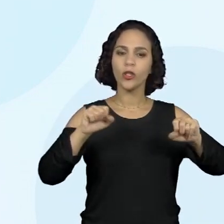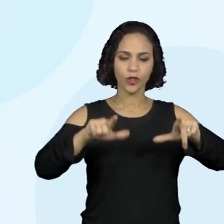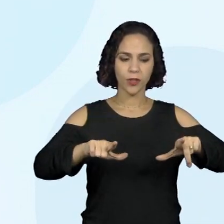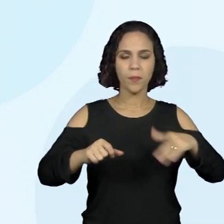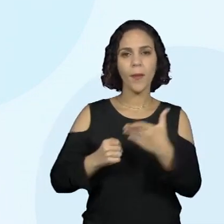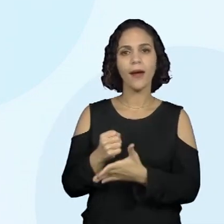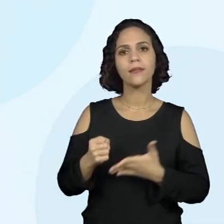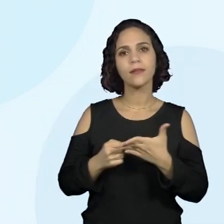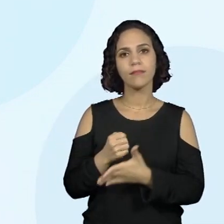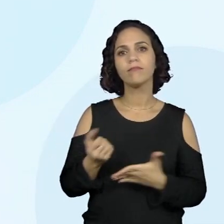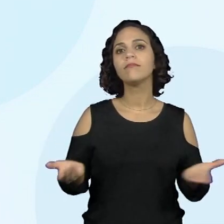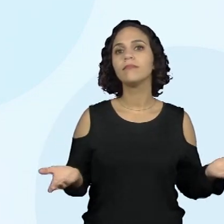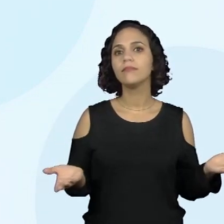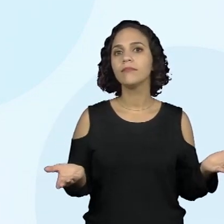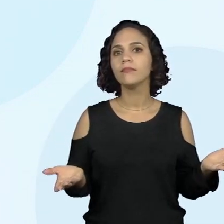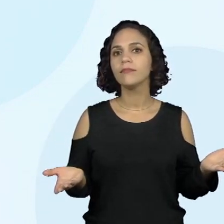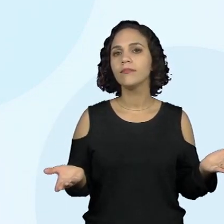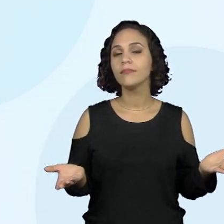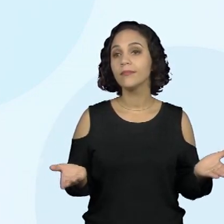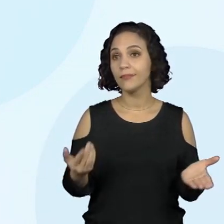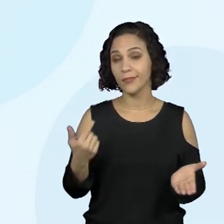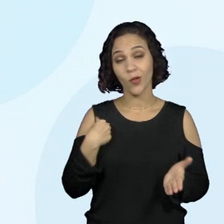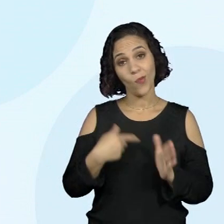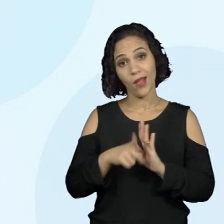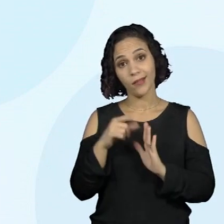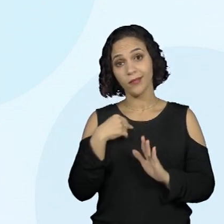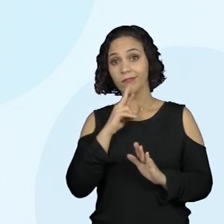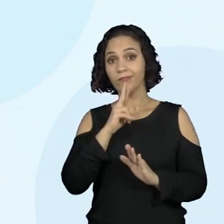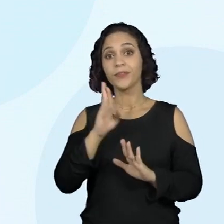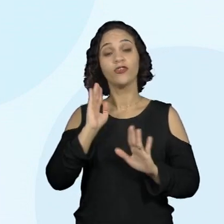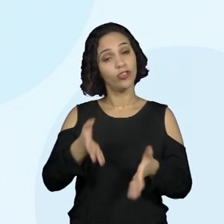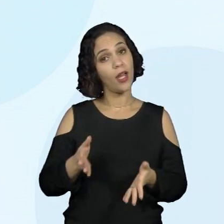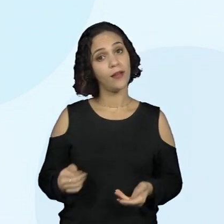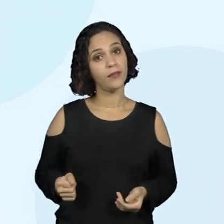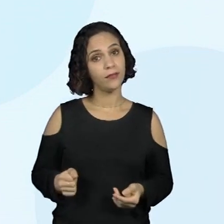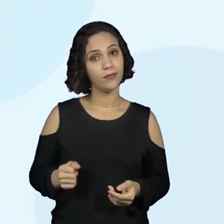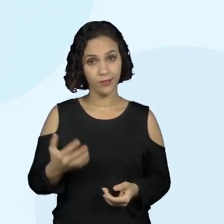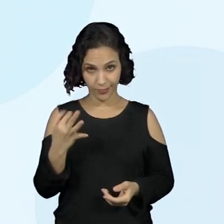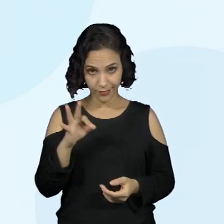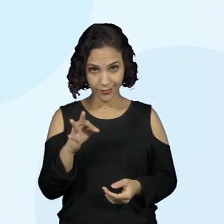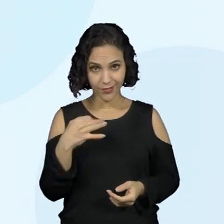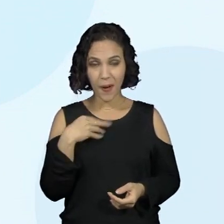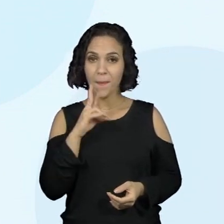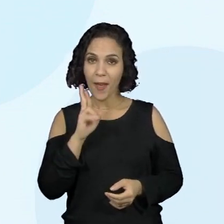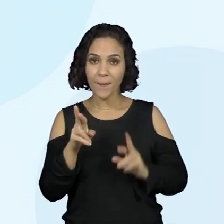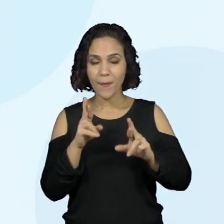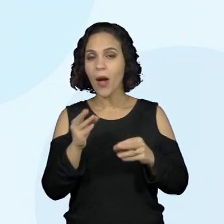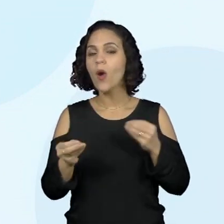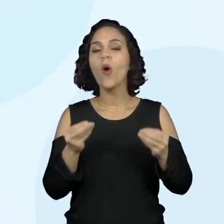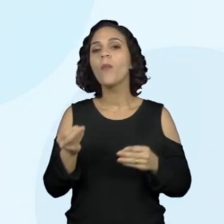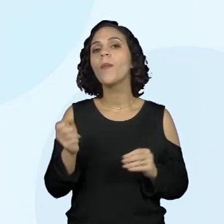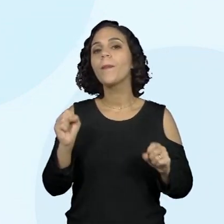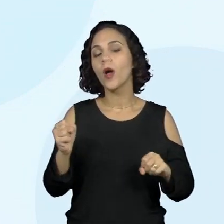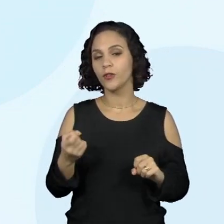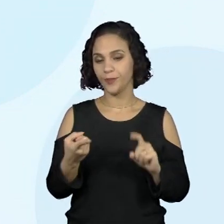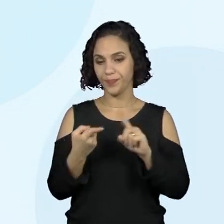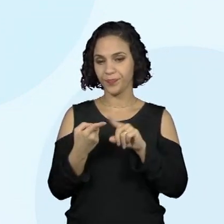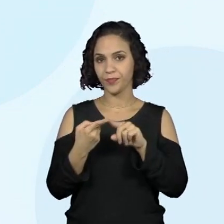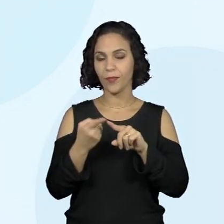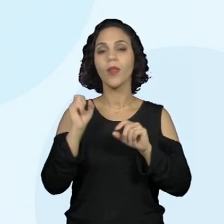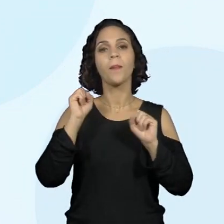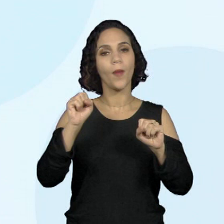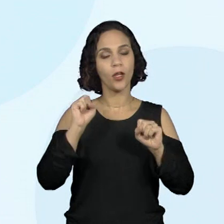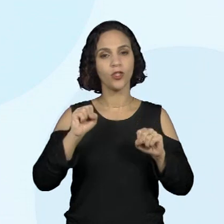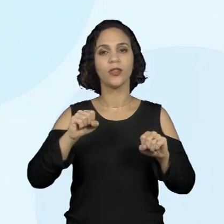bases? Vocês podem pensar nisso? Nós respondemos isso no decorrer de toda a aula, não foi? Como podem ser?